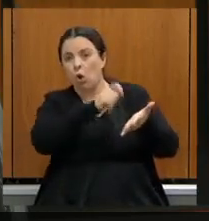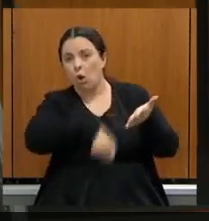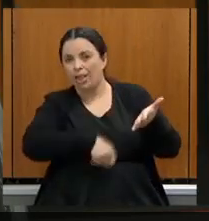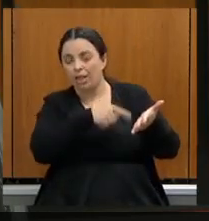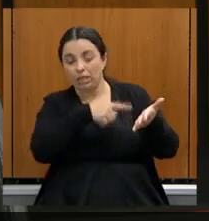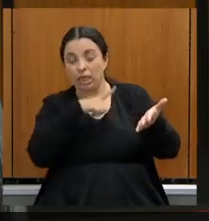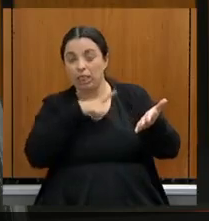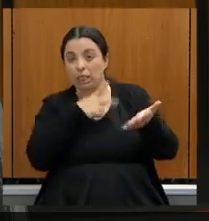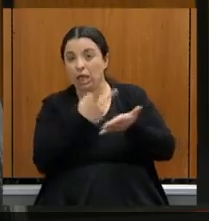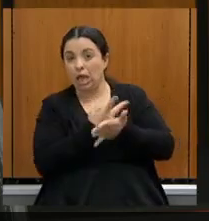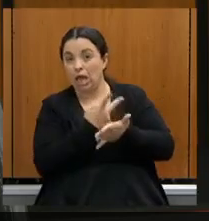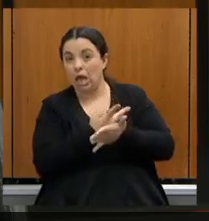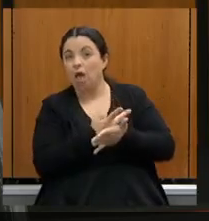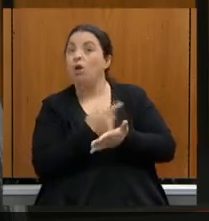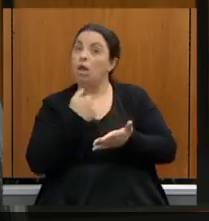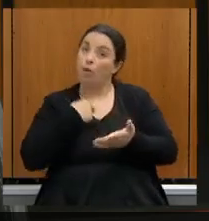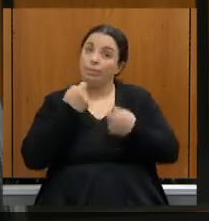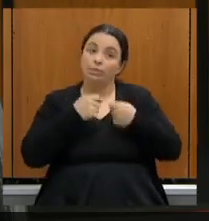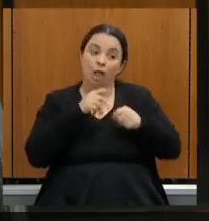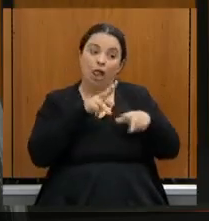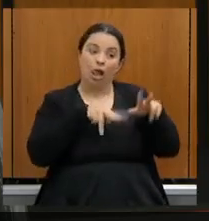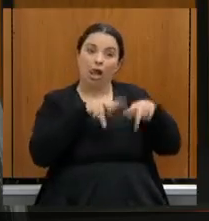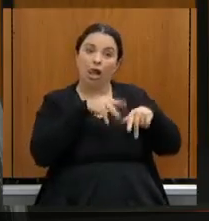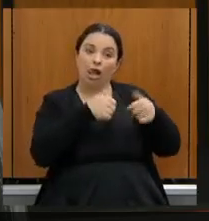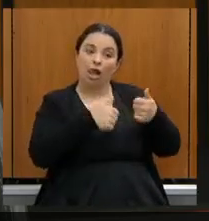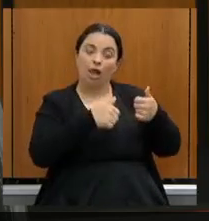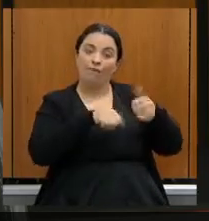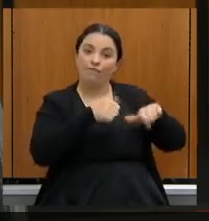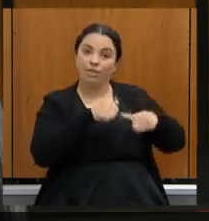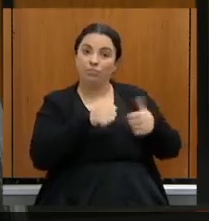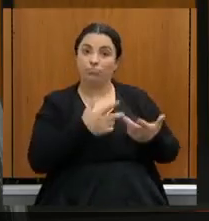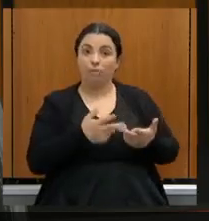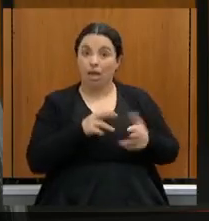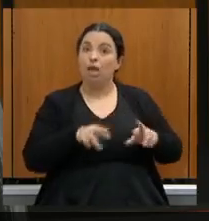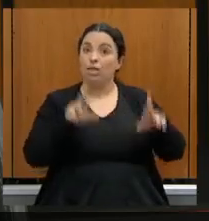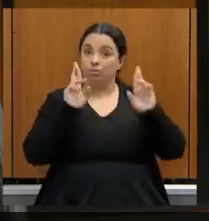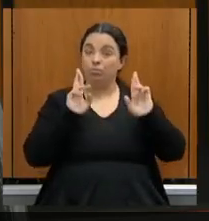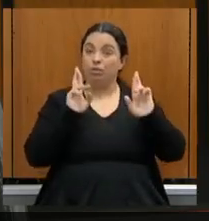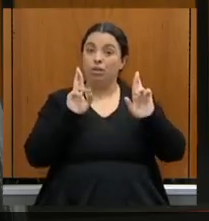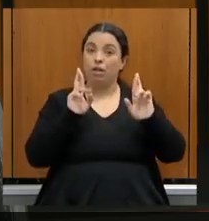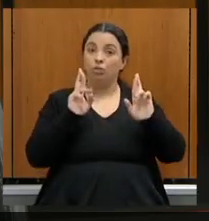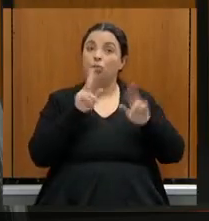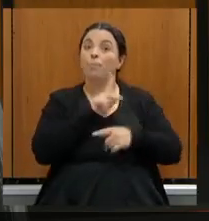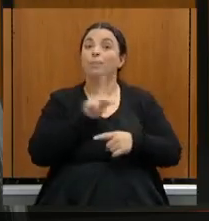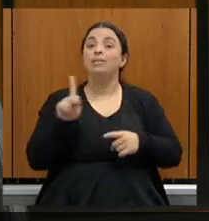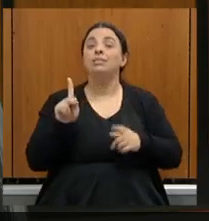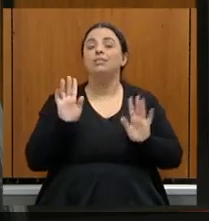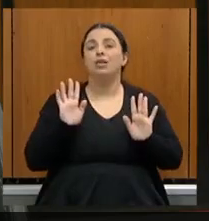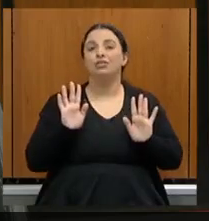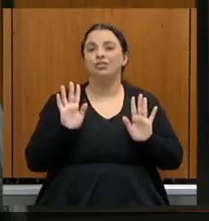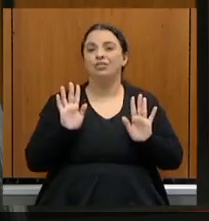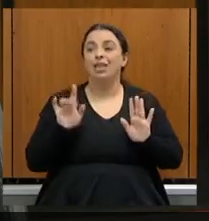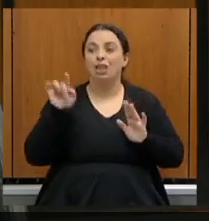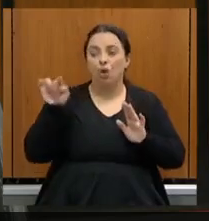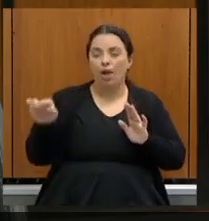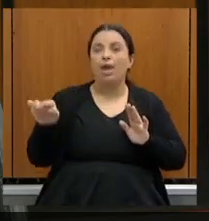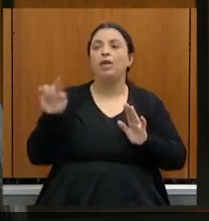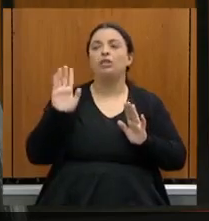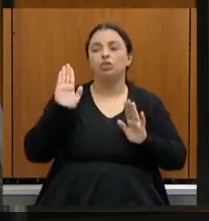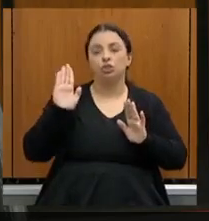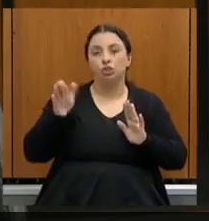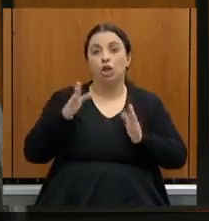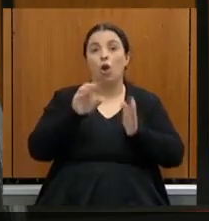eu tenho que apurar, é responsabilidade do presidente do IEFA. então, o presidente do IEFA fez um ofício,